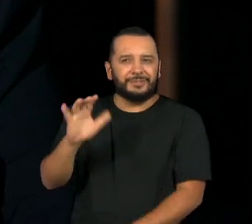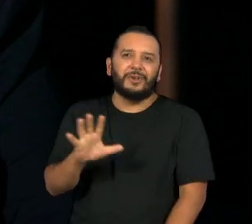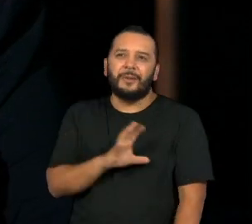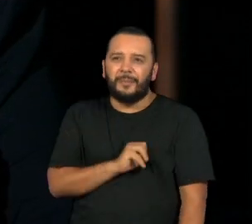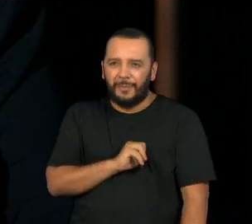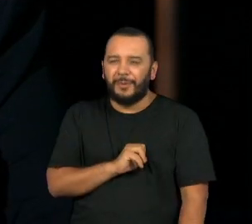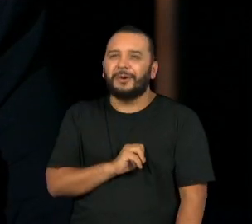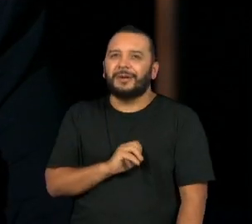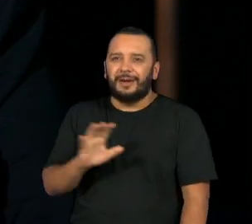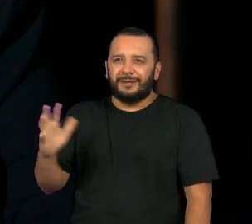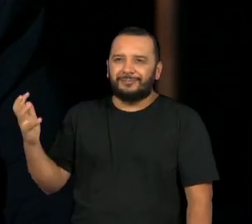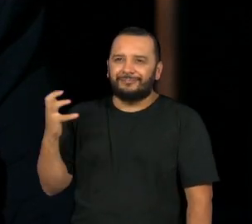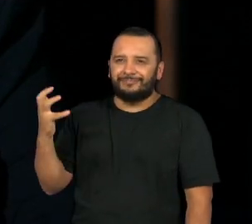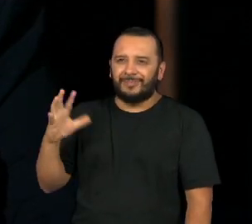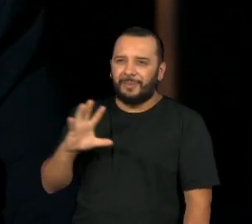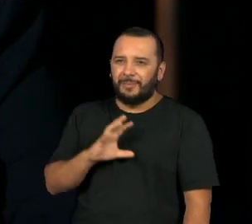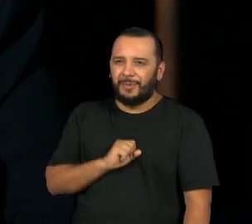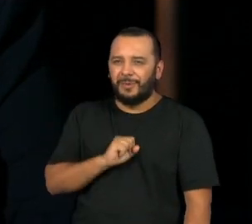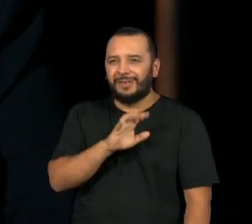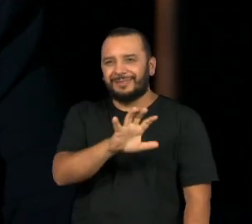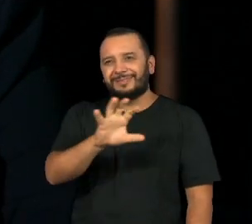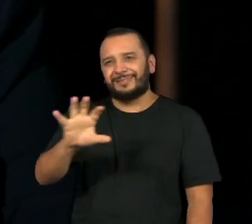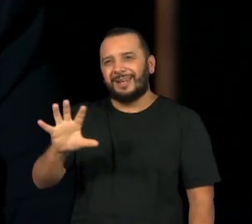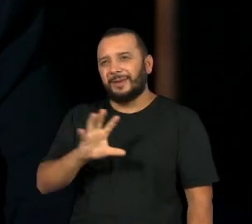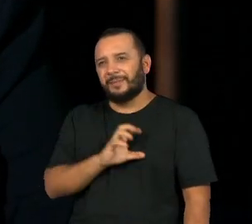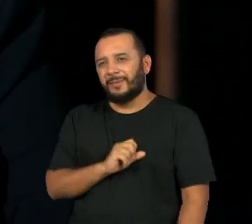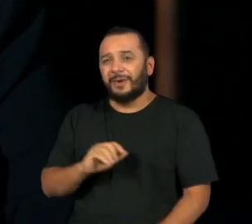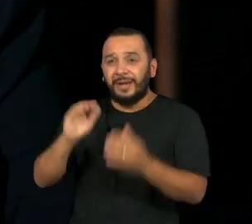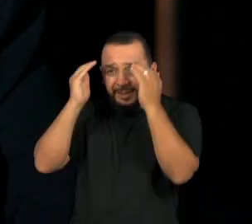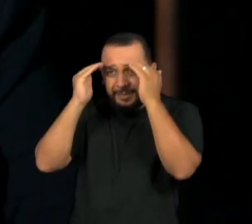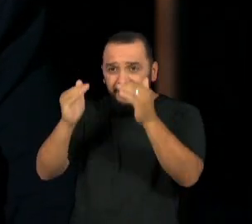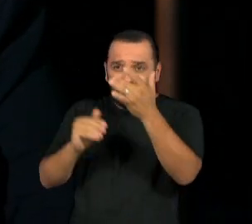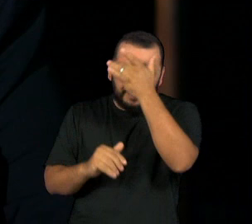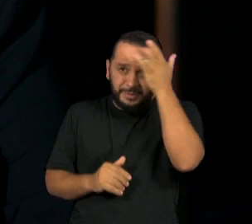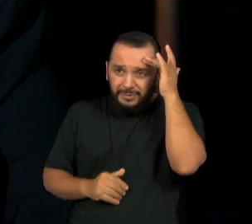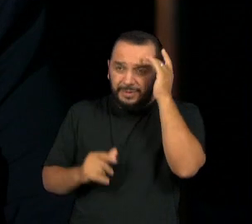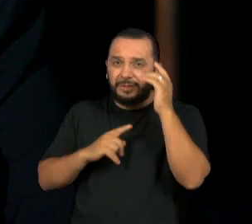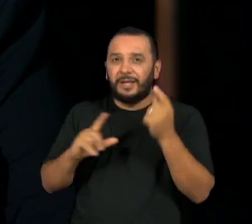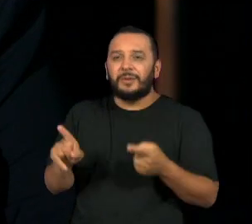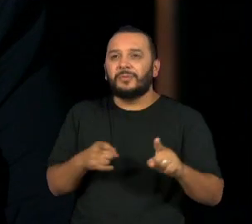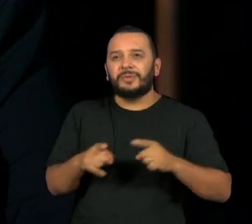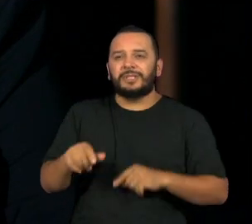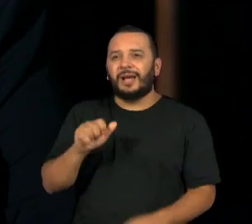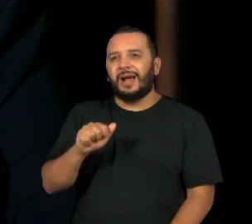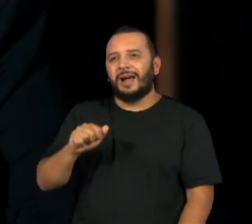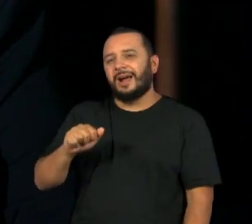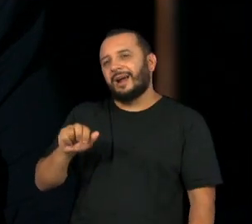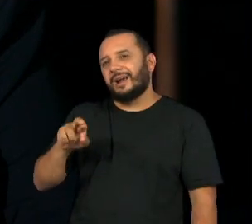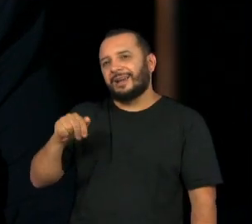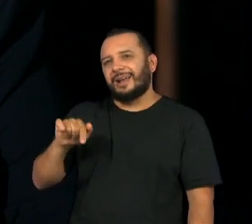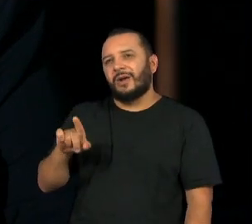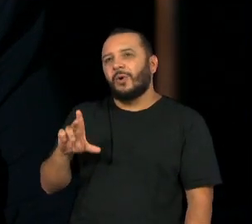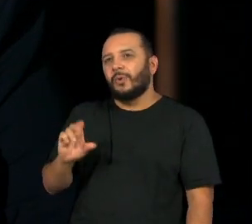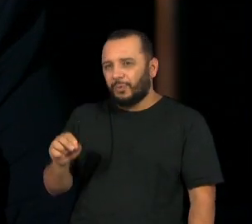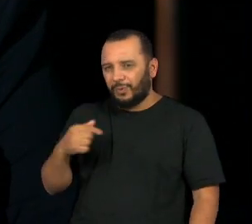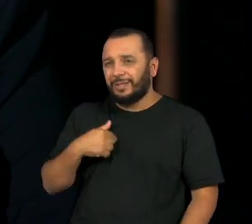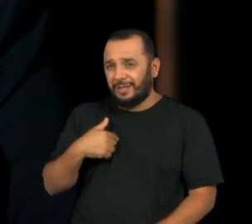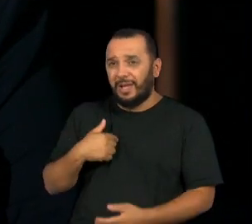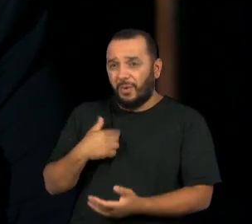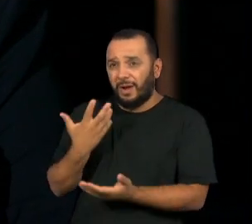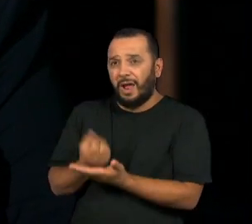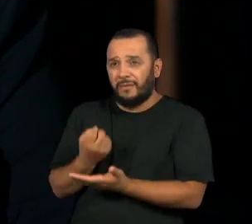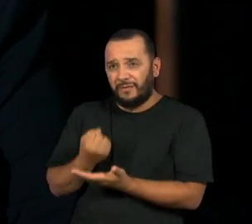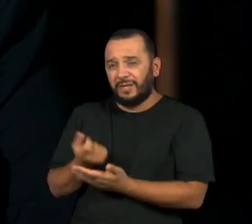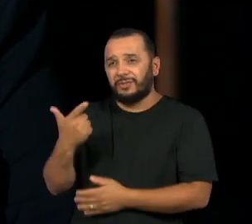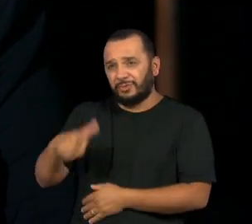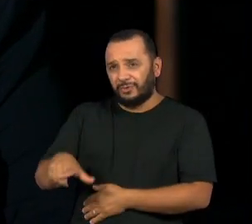passar amor e respeitar as pessoas, meu. E tem uma música do Arnaldo Antunes, cara, que eu regravei,